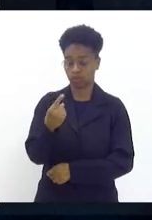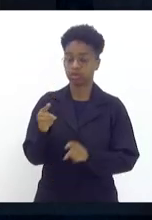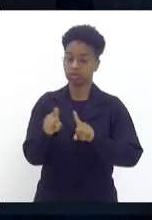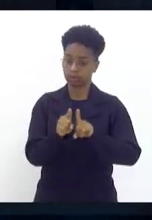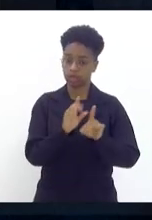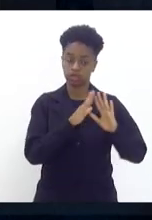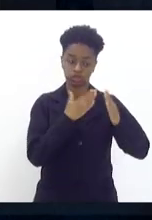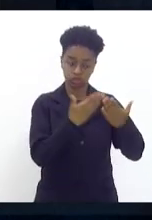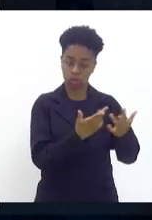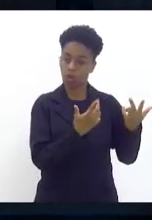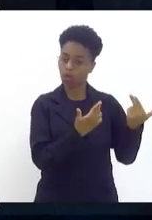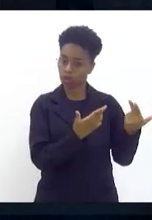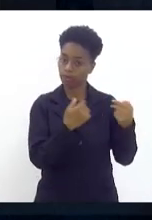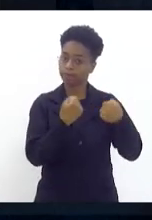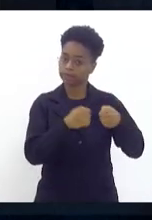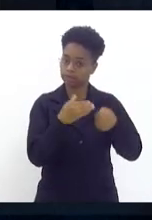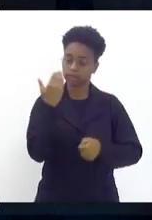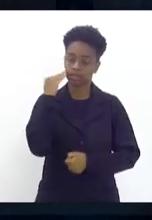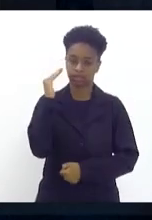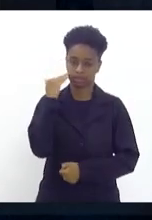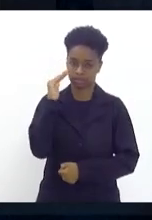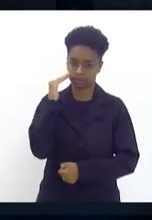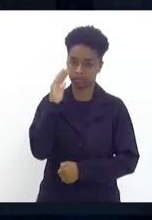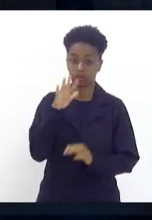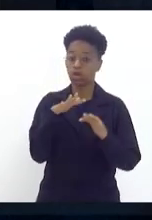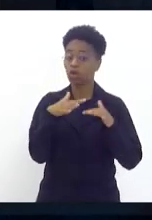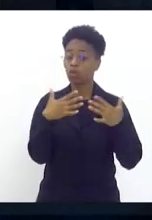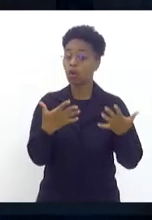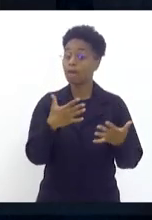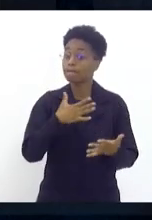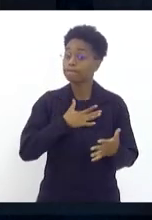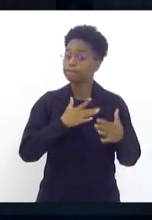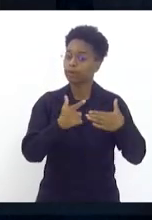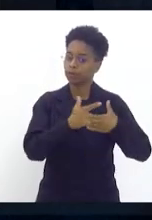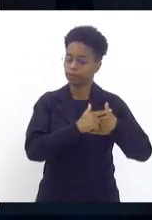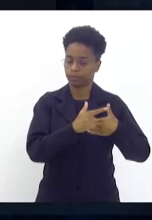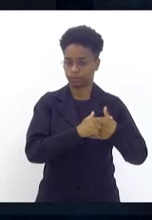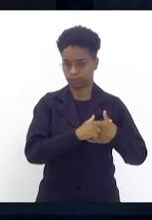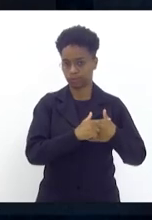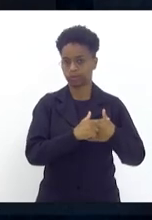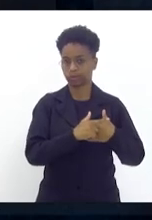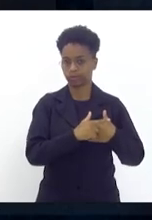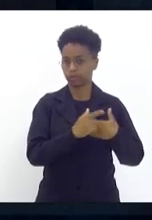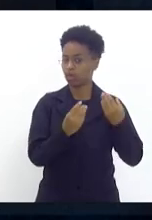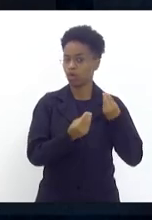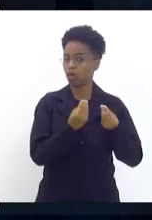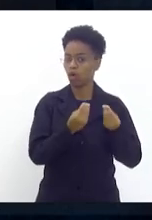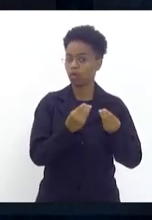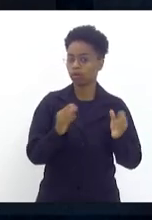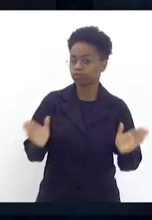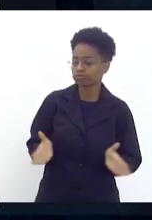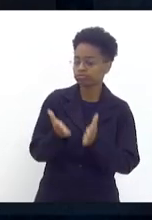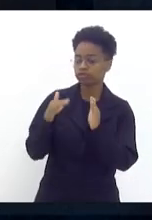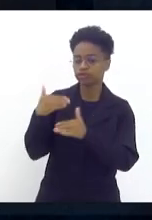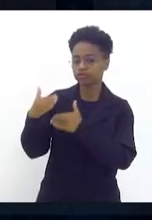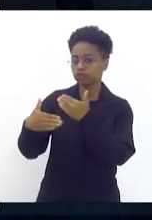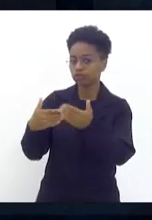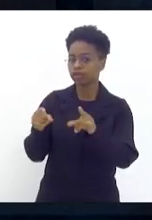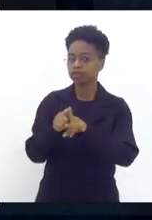escola também precisa entender qual é o meu papel no desenvolvimento e na formação